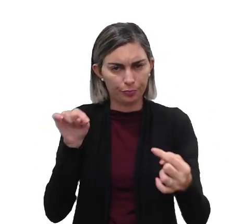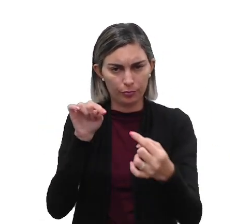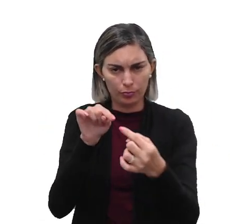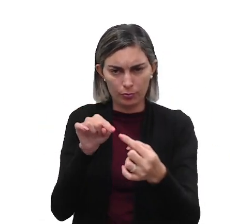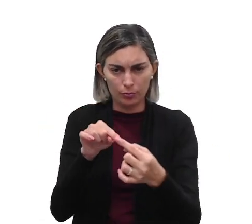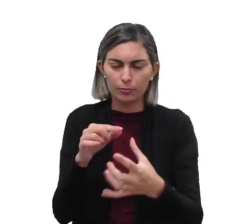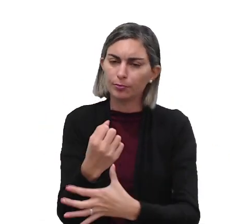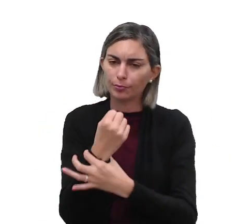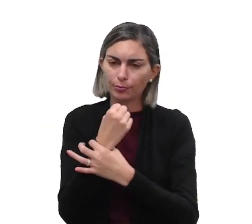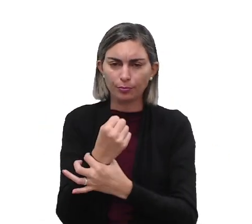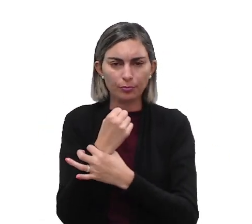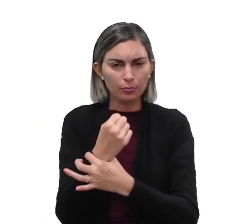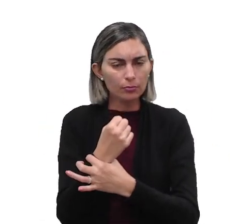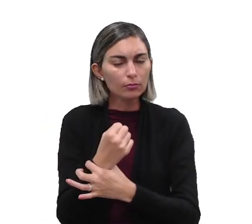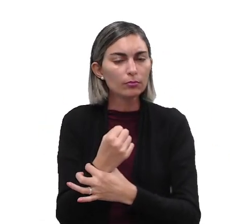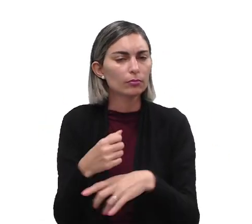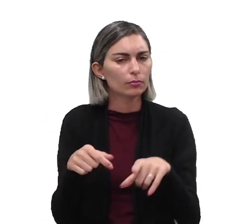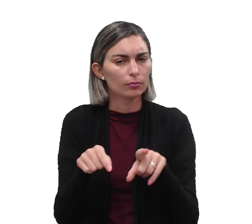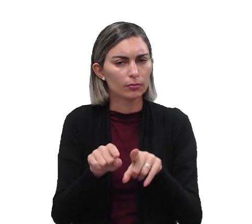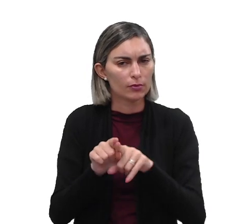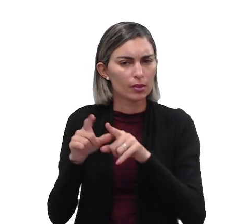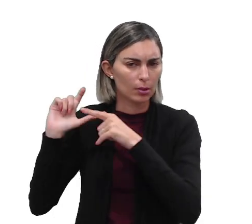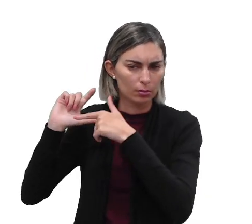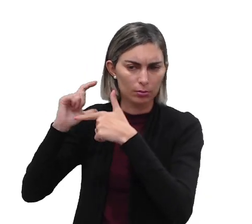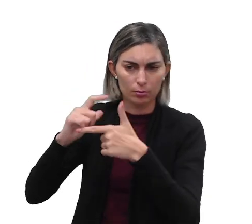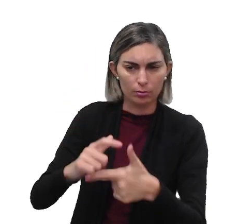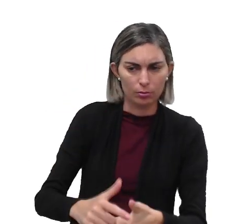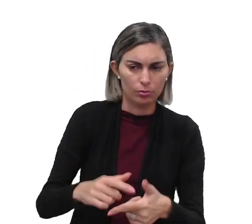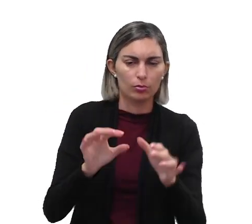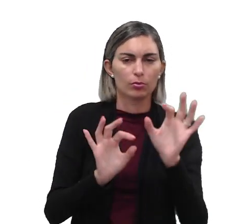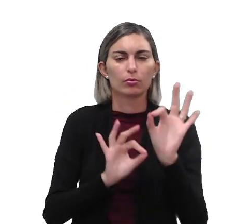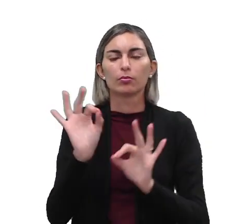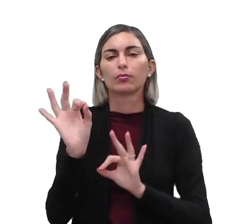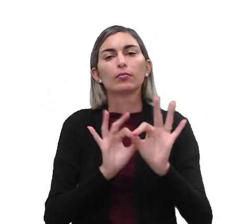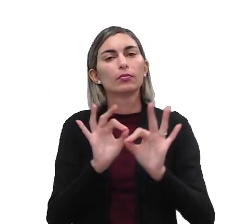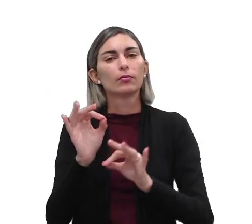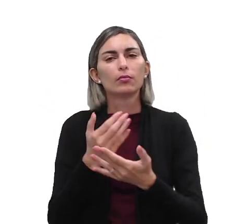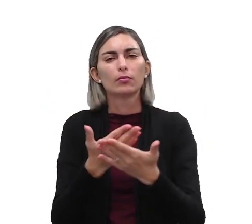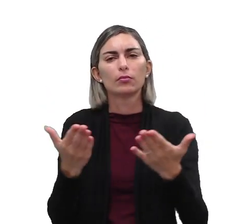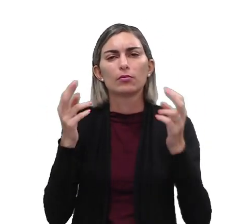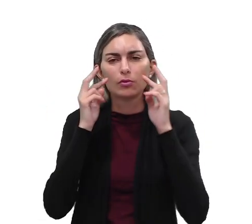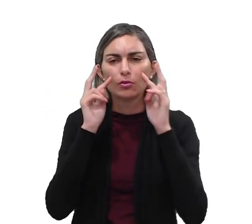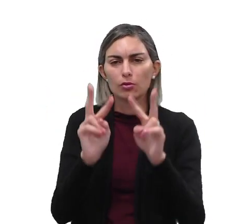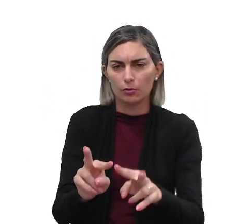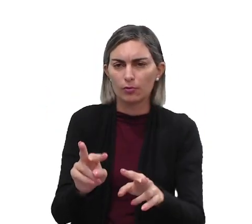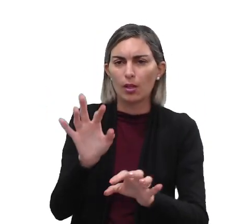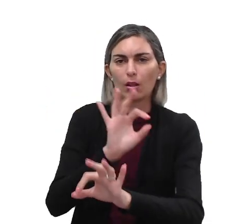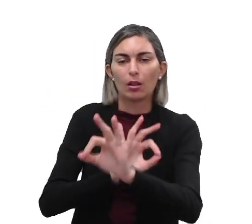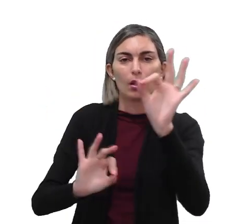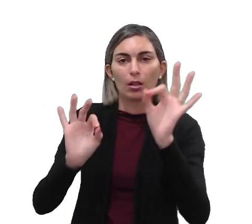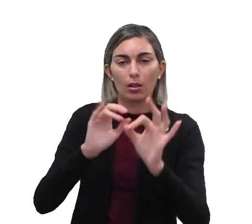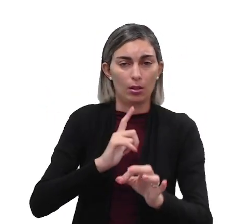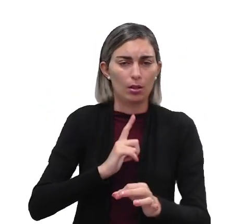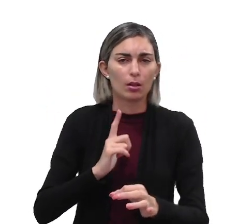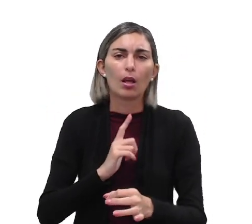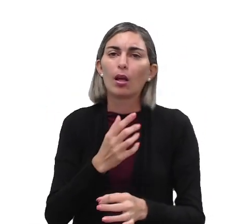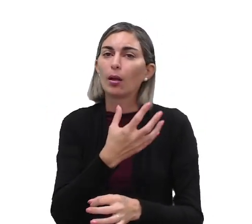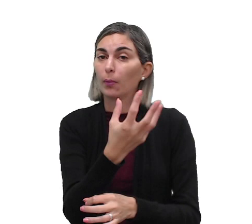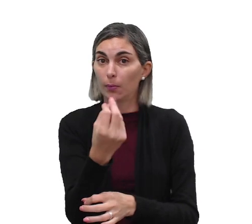à segurança e uma forma tradicional da construção. Então, quando a gente vê uma decoração que existe